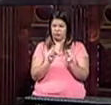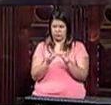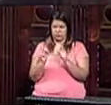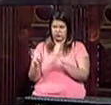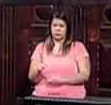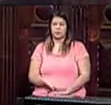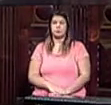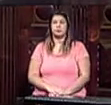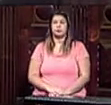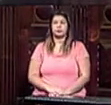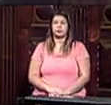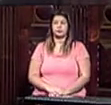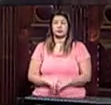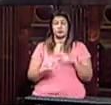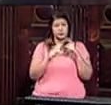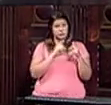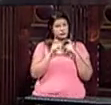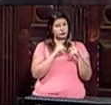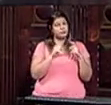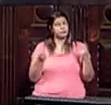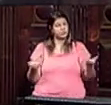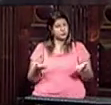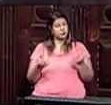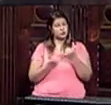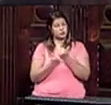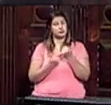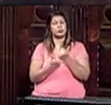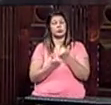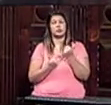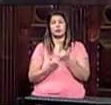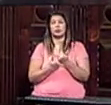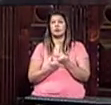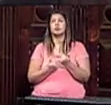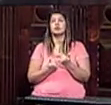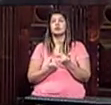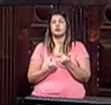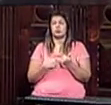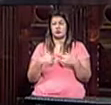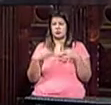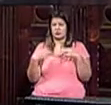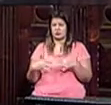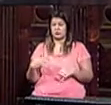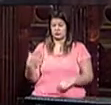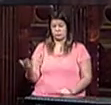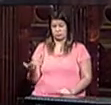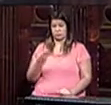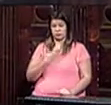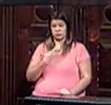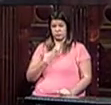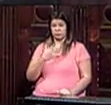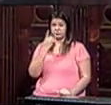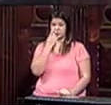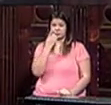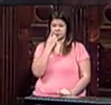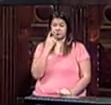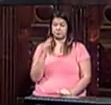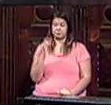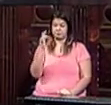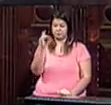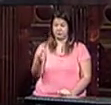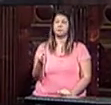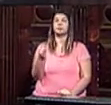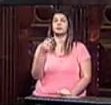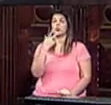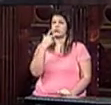drogas. E na audiência hoje com o ministro, e com certeza os meus companheiros irão nos próximos